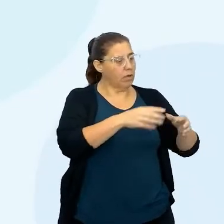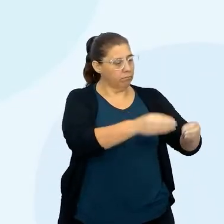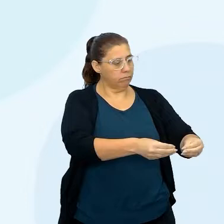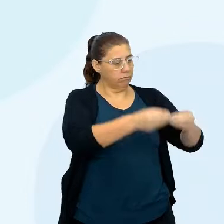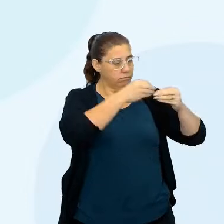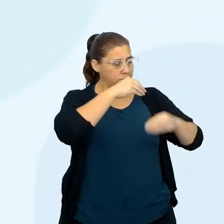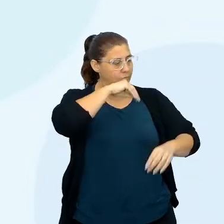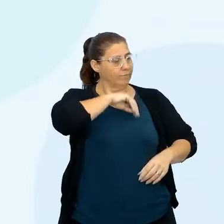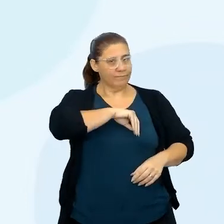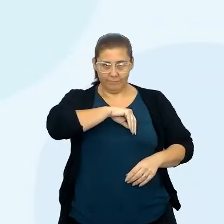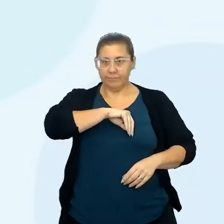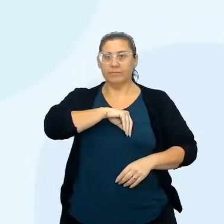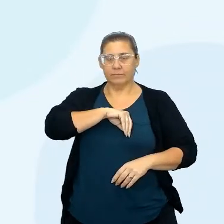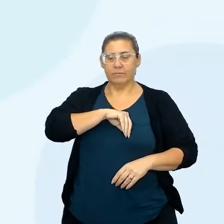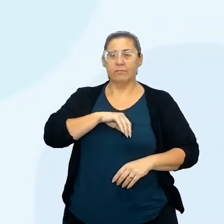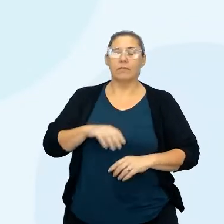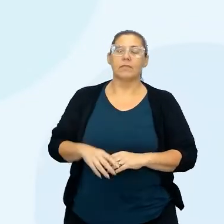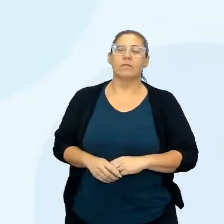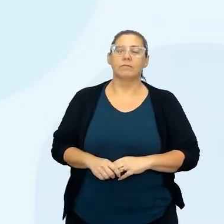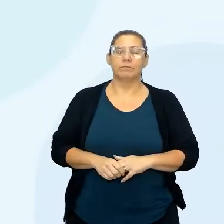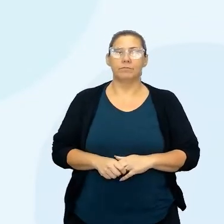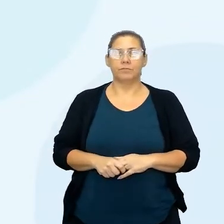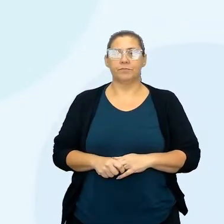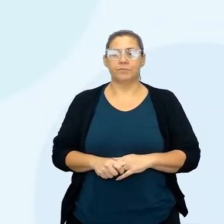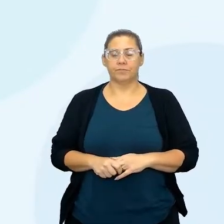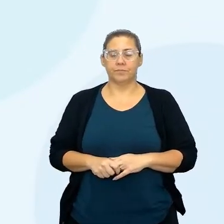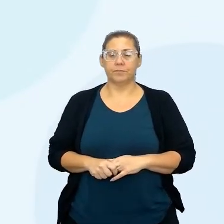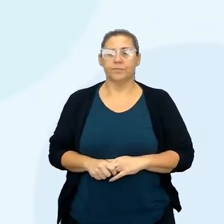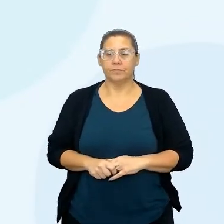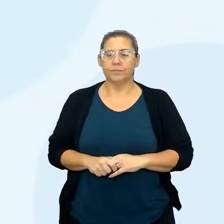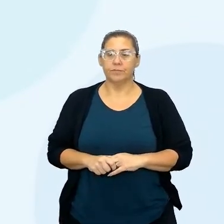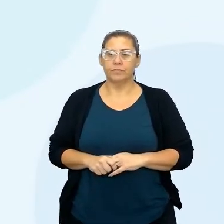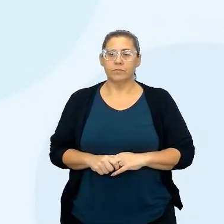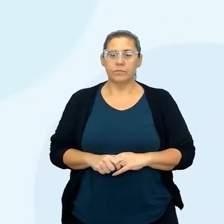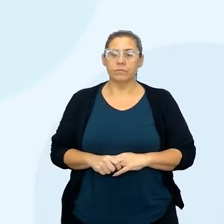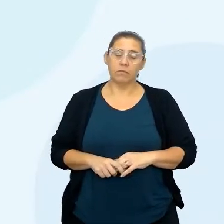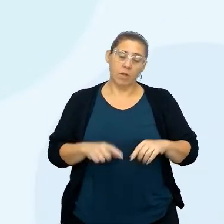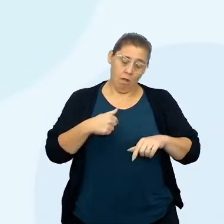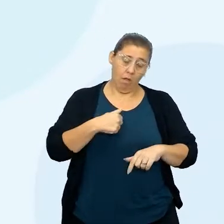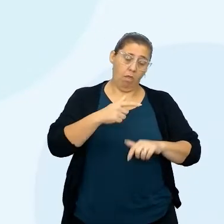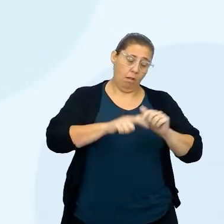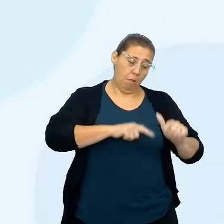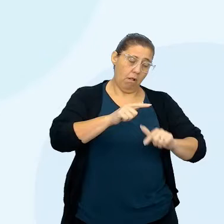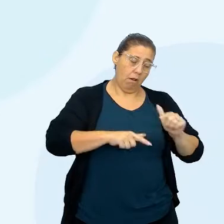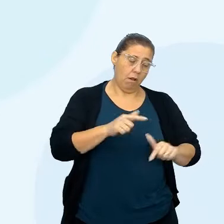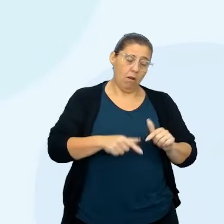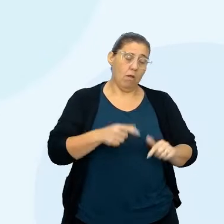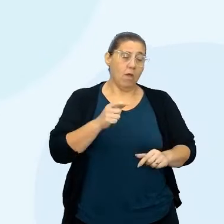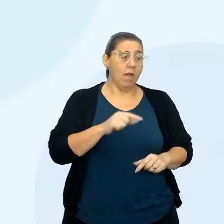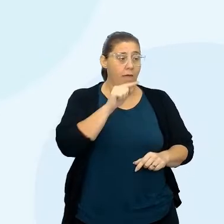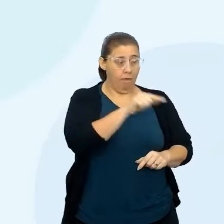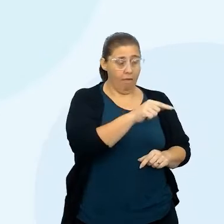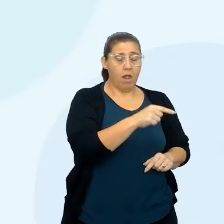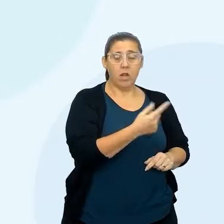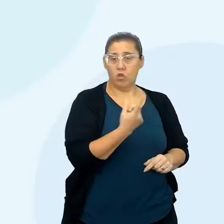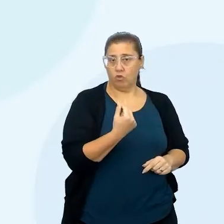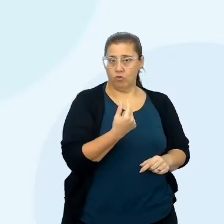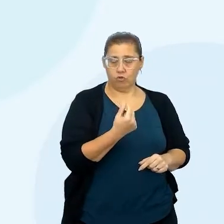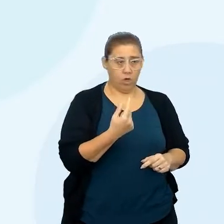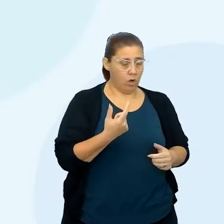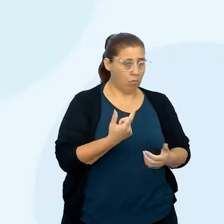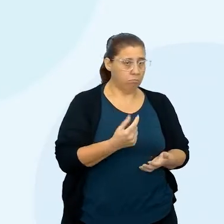trabalho explorado e recebe uma parte da riqueza que ele produziu, que a gente chama de salário. Só que esse modelo